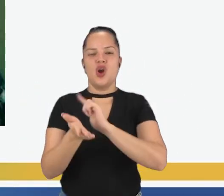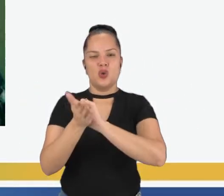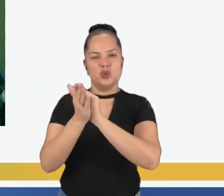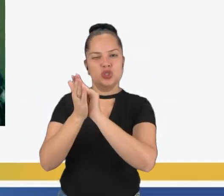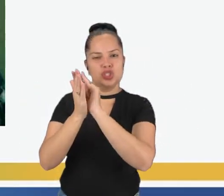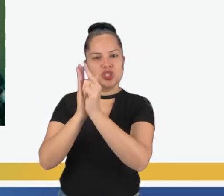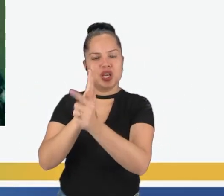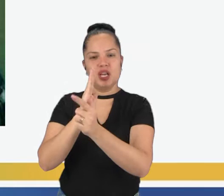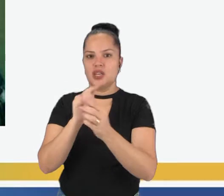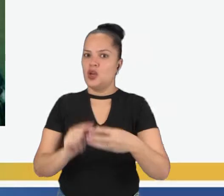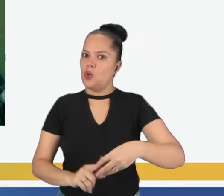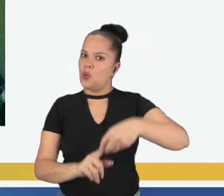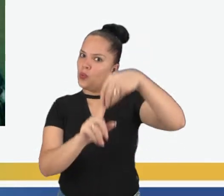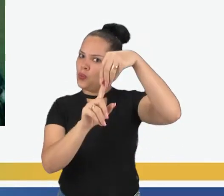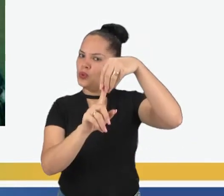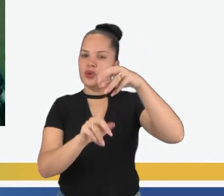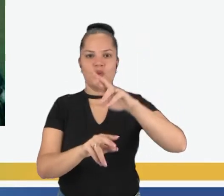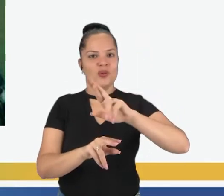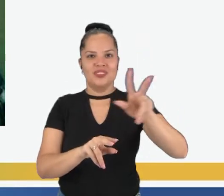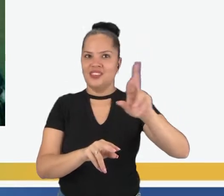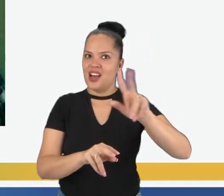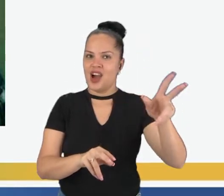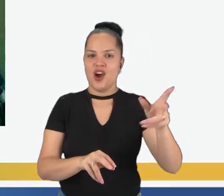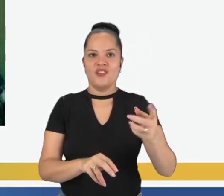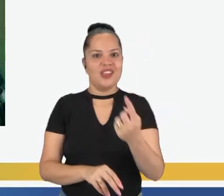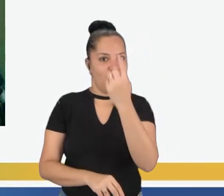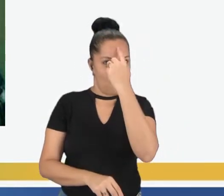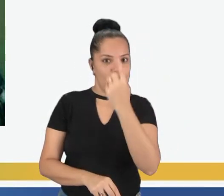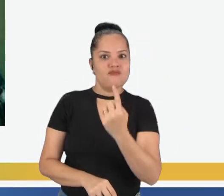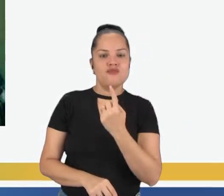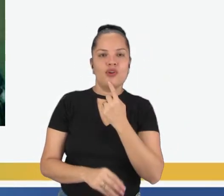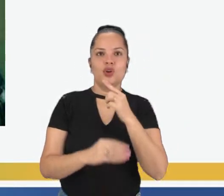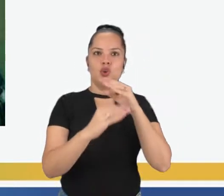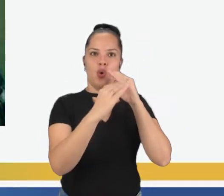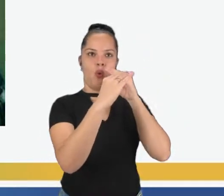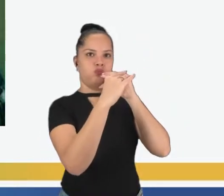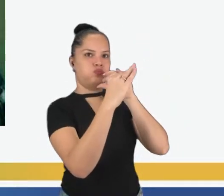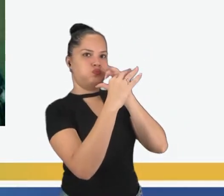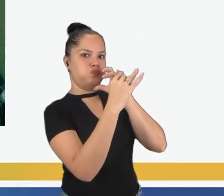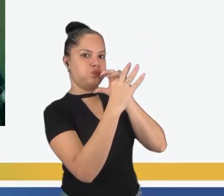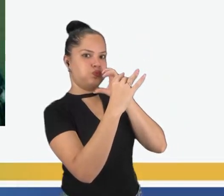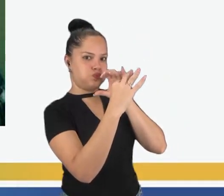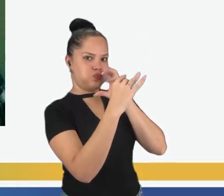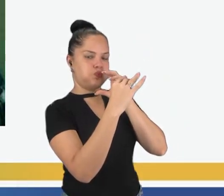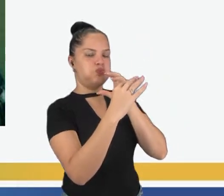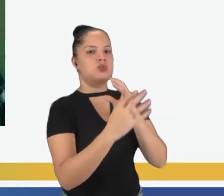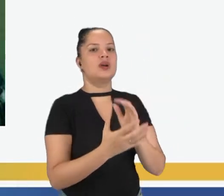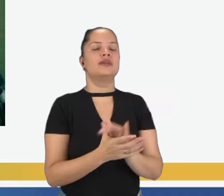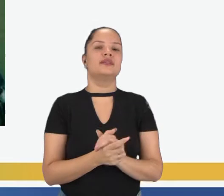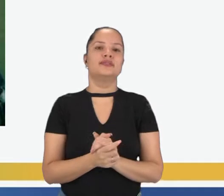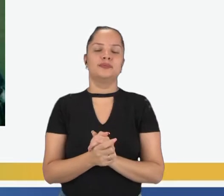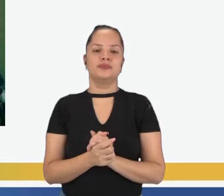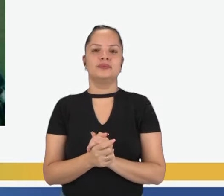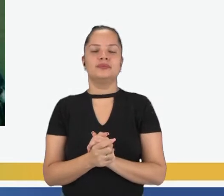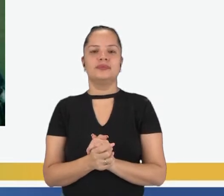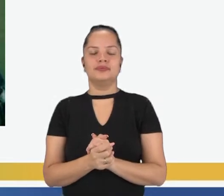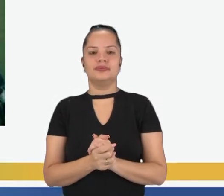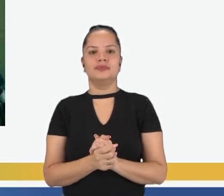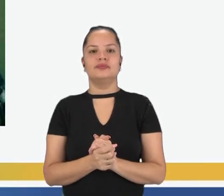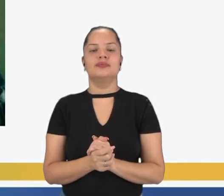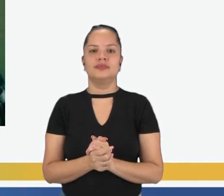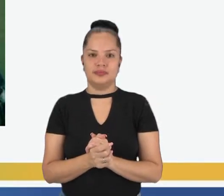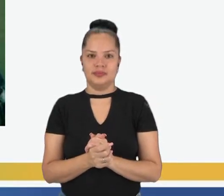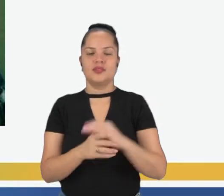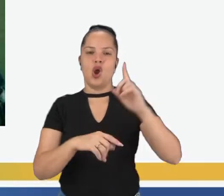própria fisionomia. Observem aqui, né, na primeira imagem ele está tocando um chofar, podemos dizer, né,